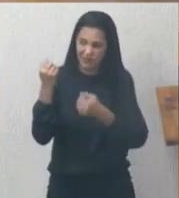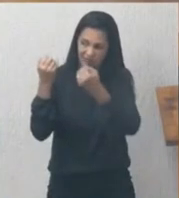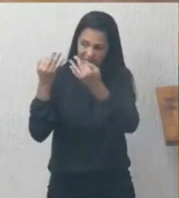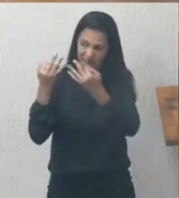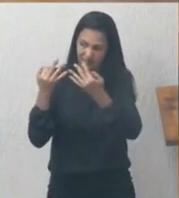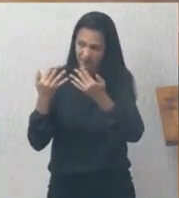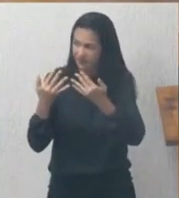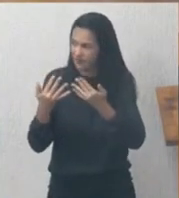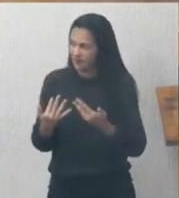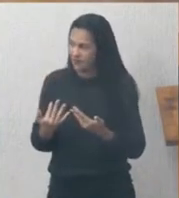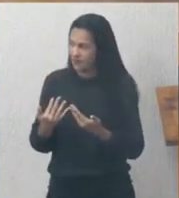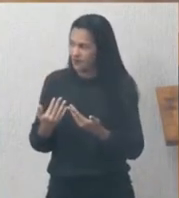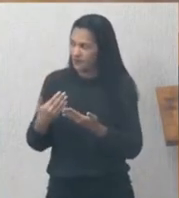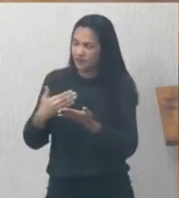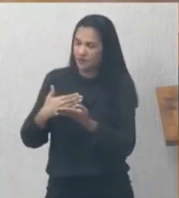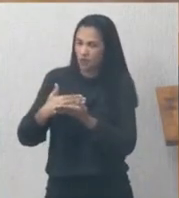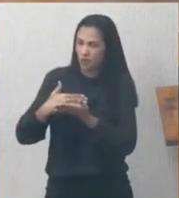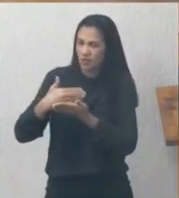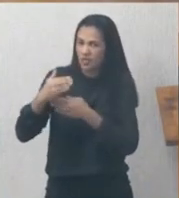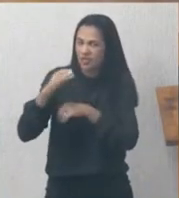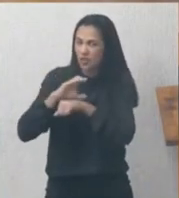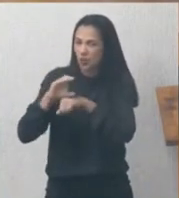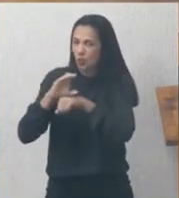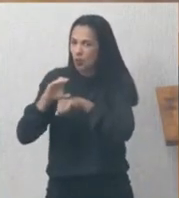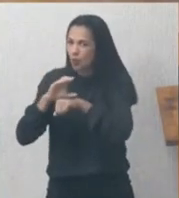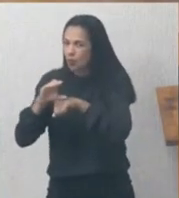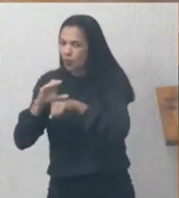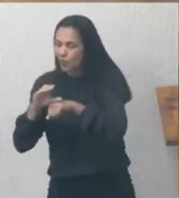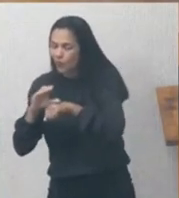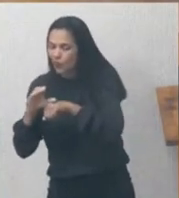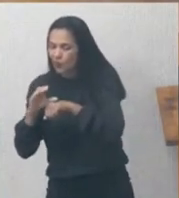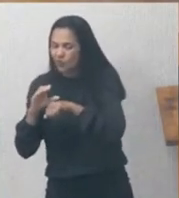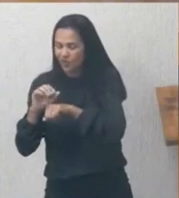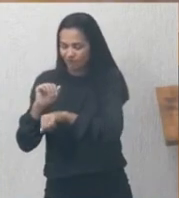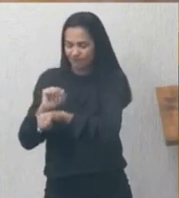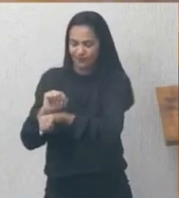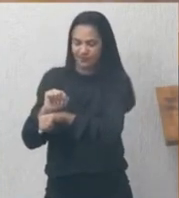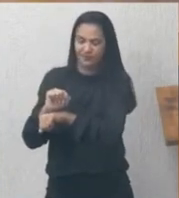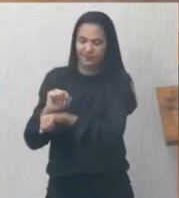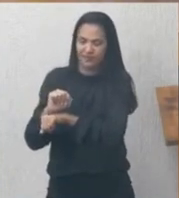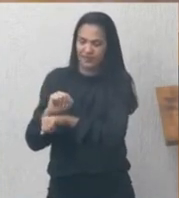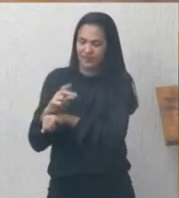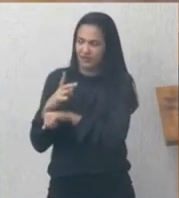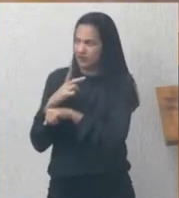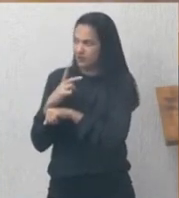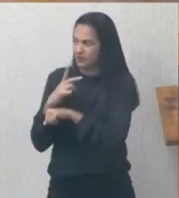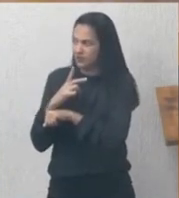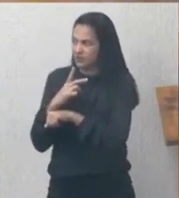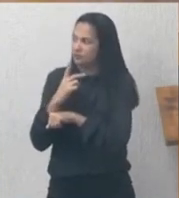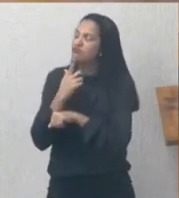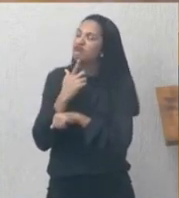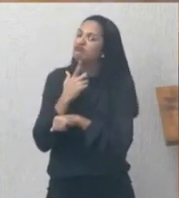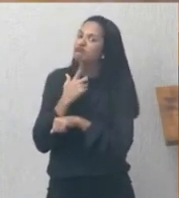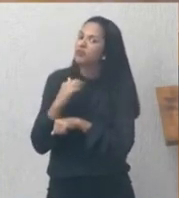pontos eu comecei a fazer o curso Infelizmente eu deu uma parada por Motivos particulares pretendo reativar